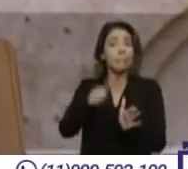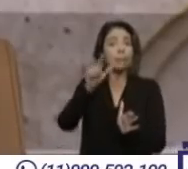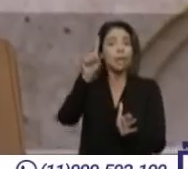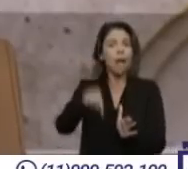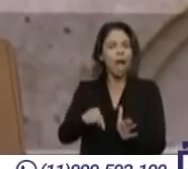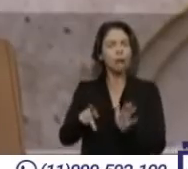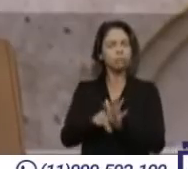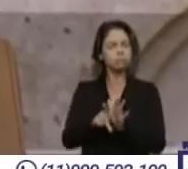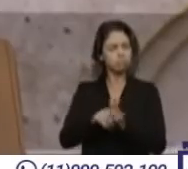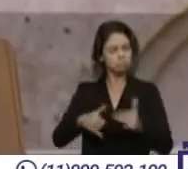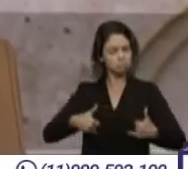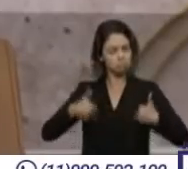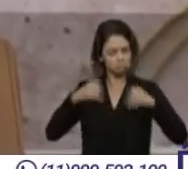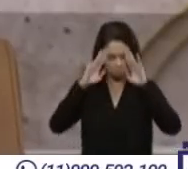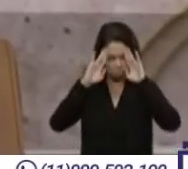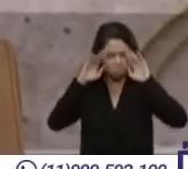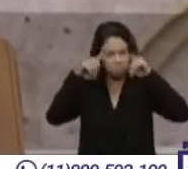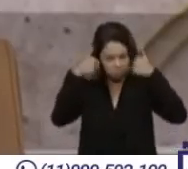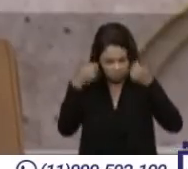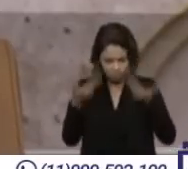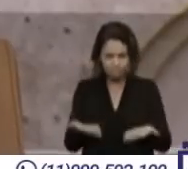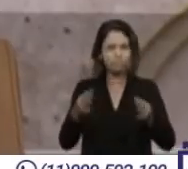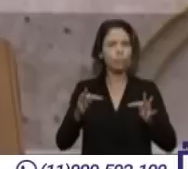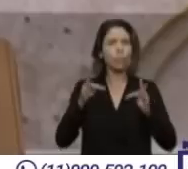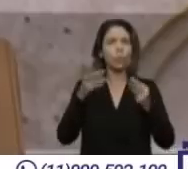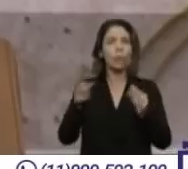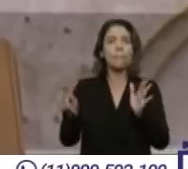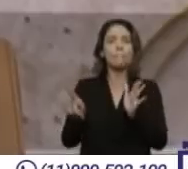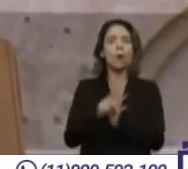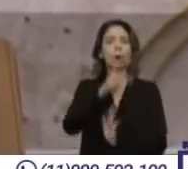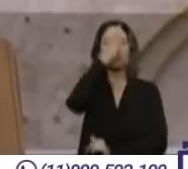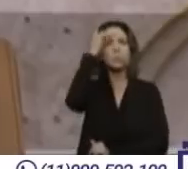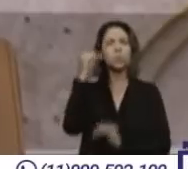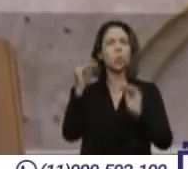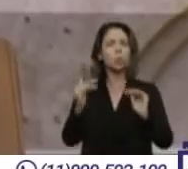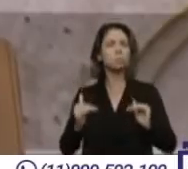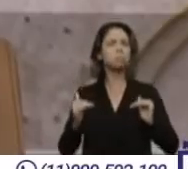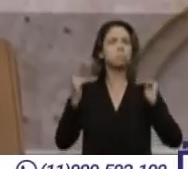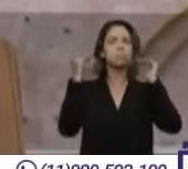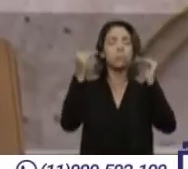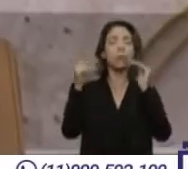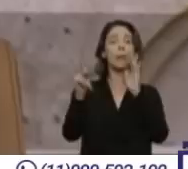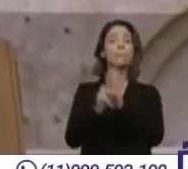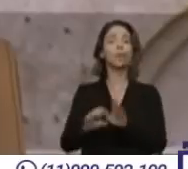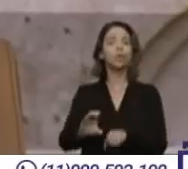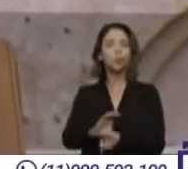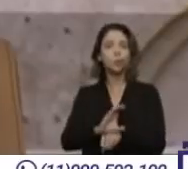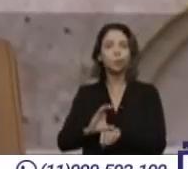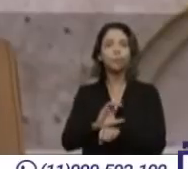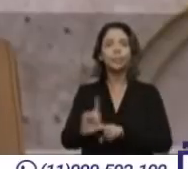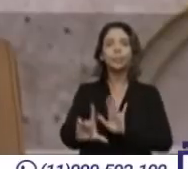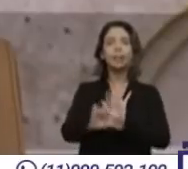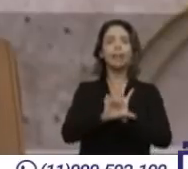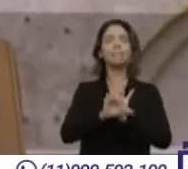foram de reverência incondicional à autoridade suprema da Constituição e das leis